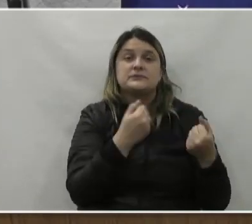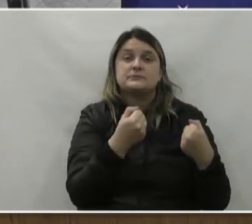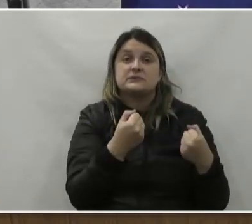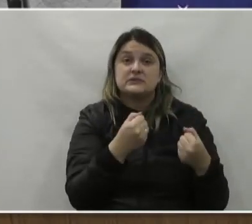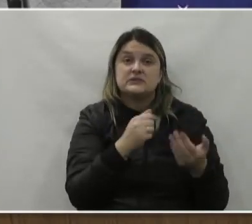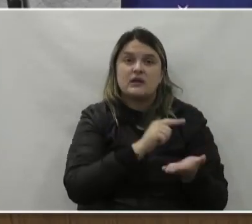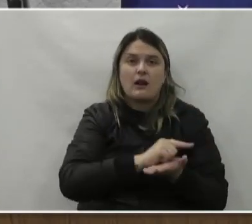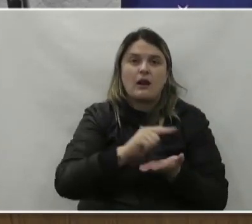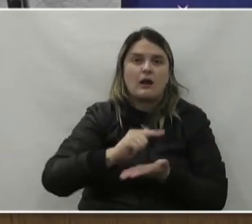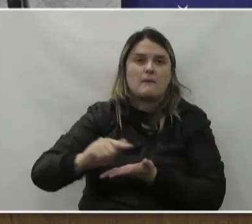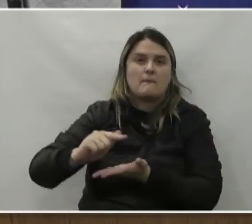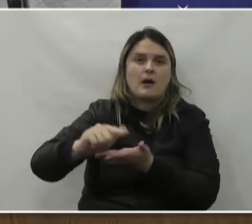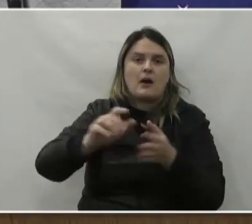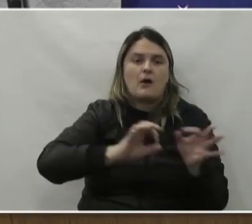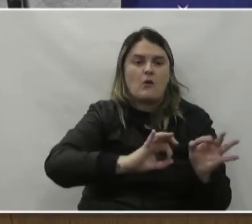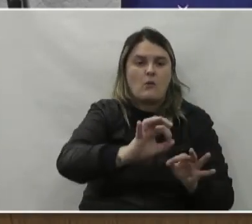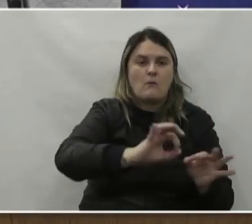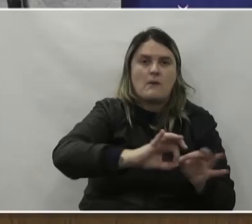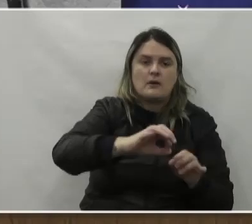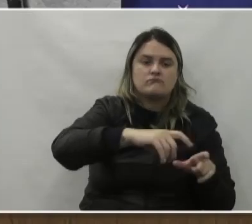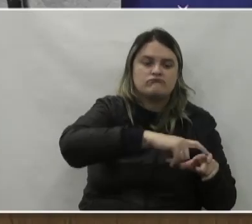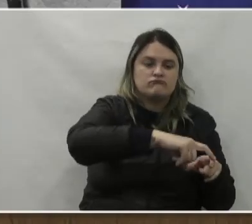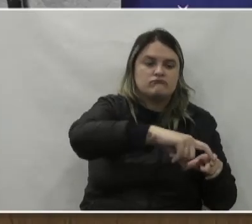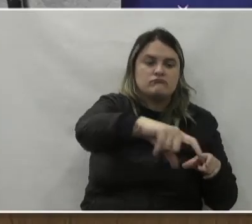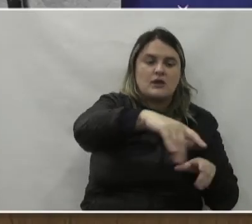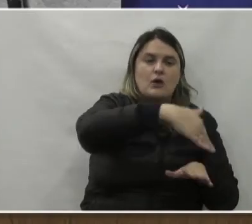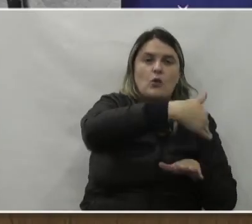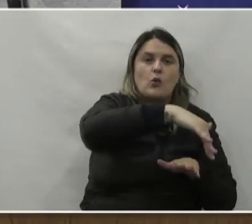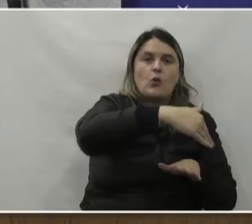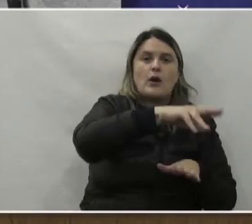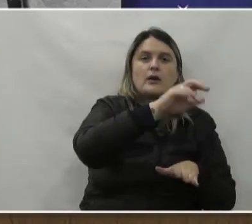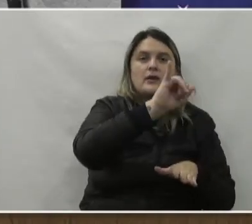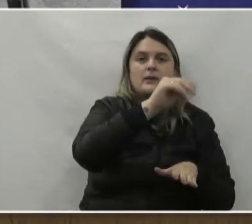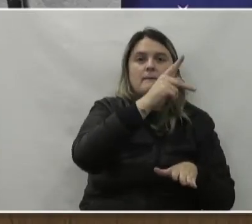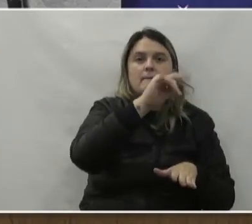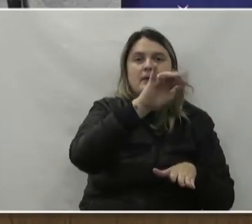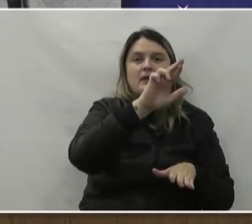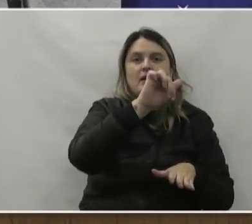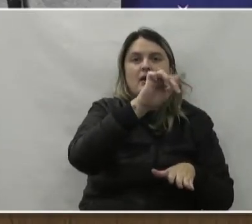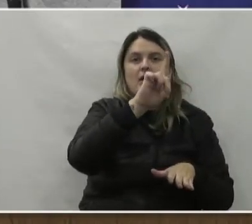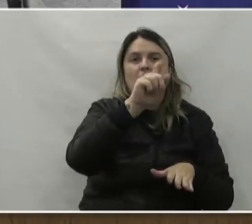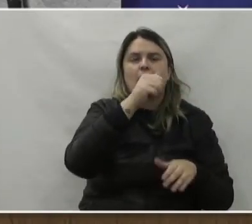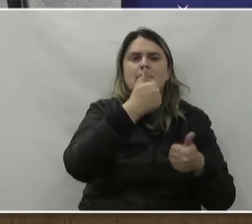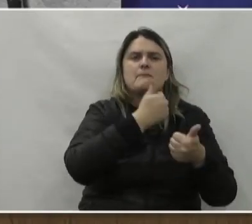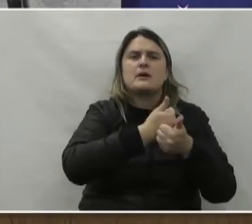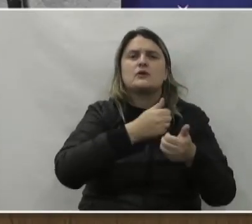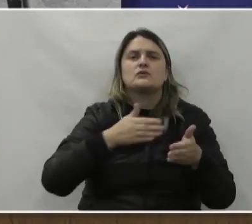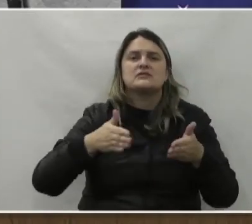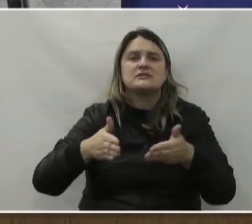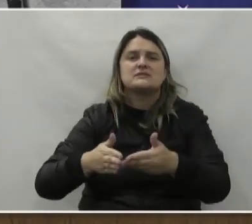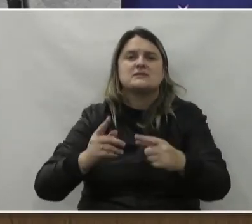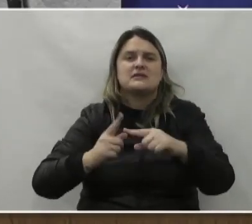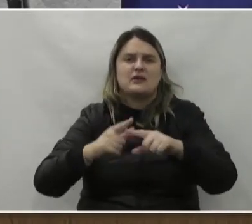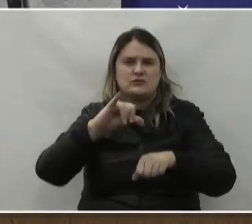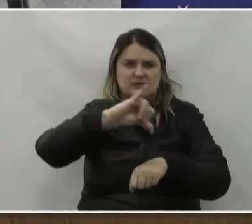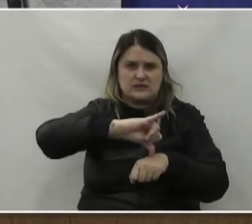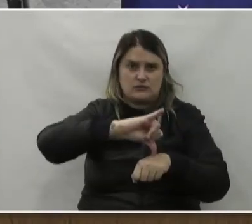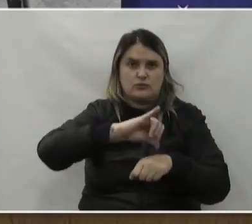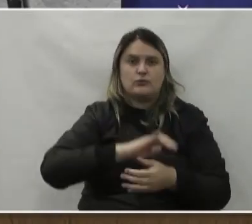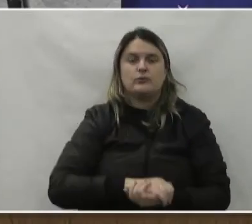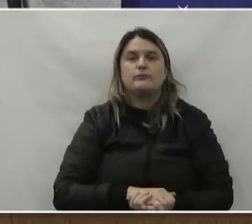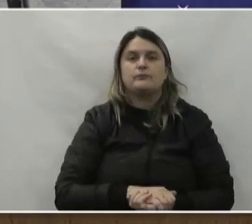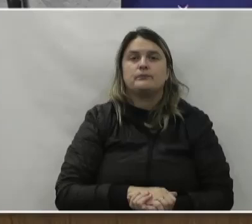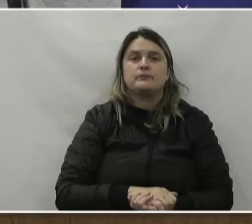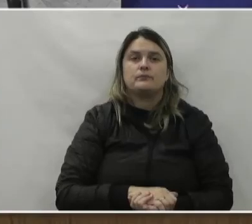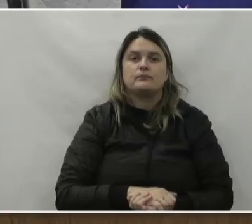realiza a limpeza e manutenção das calçadas da Rua Ipiranga nas proximidades do cemitério central nessa cidade.